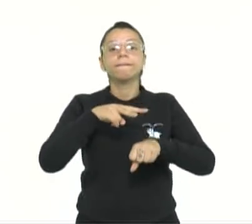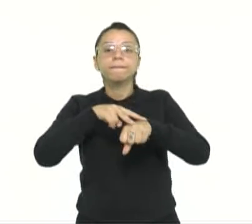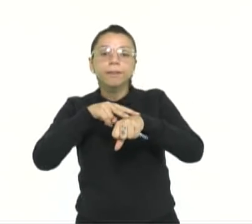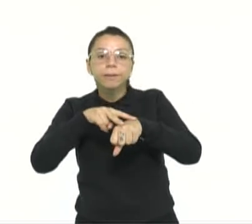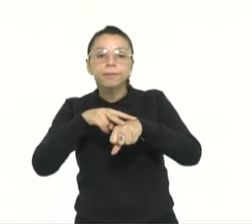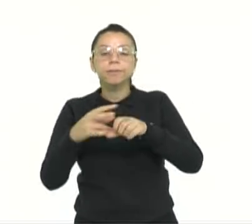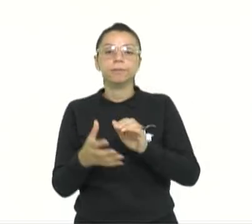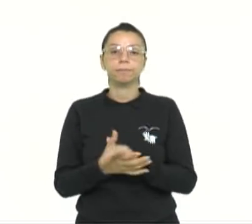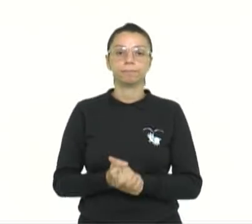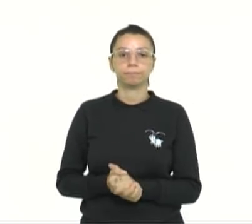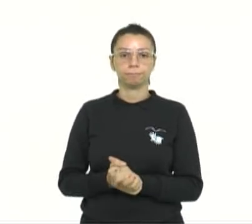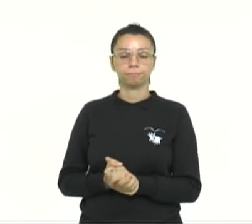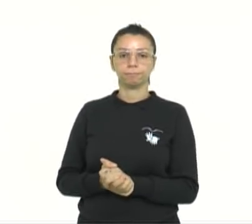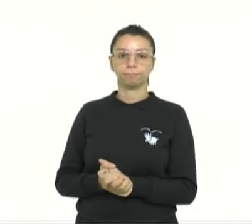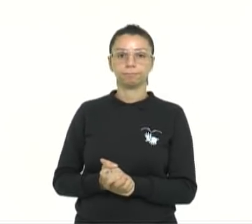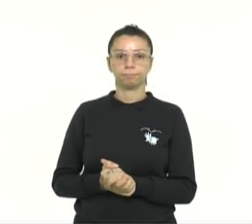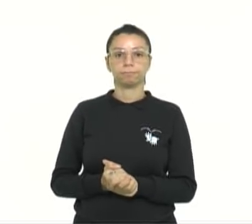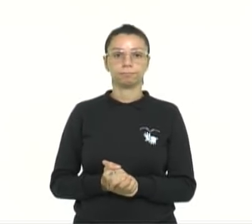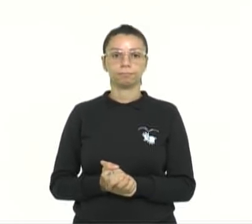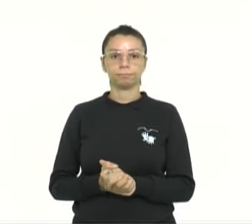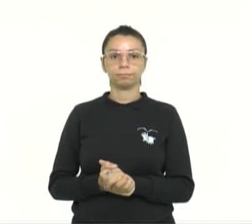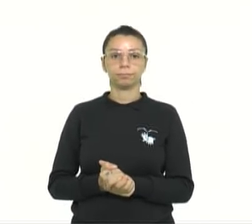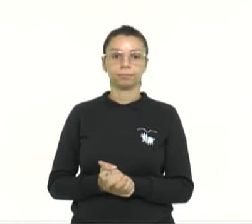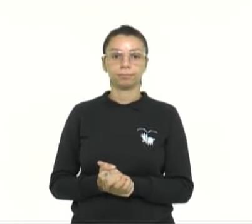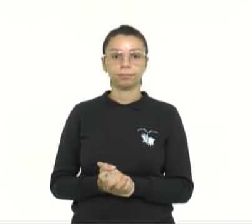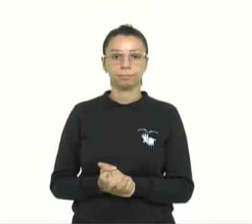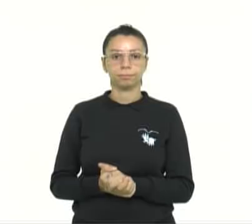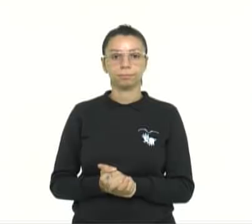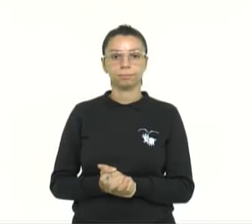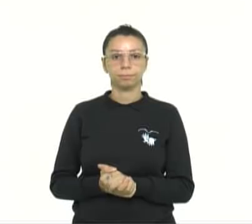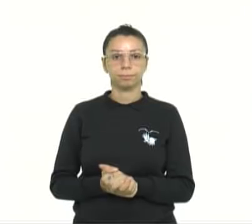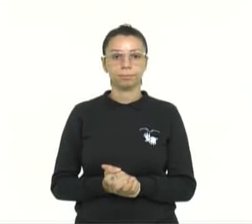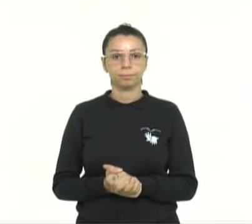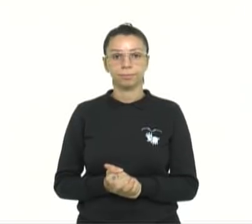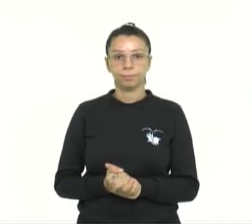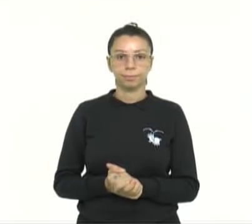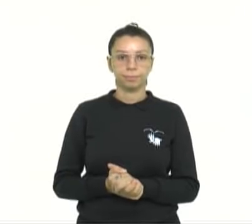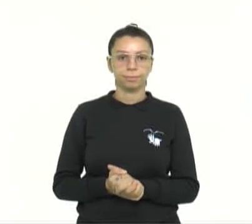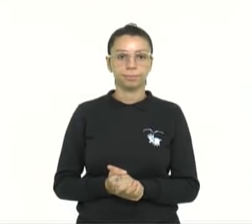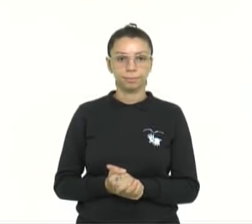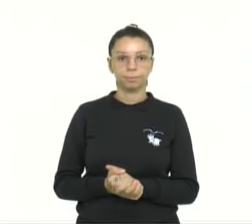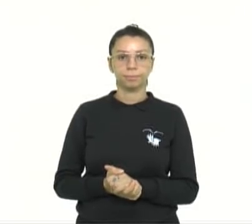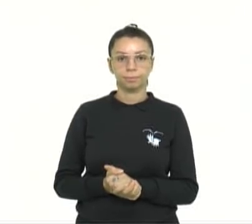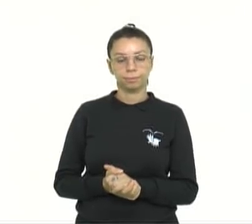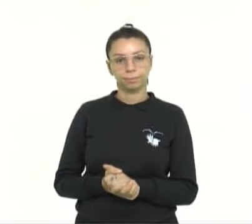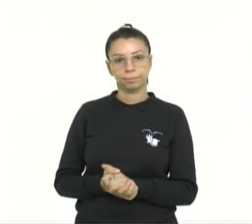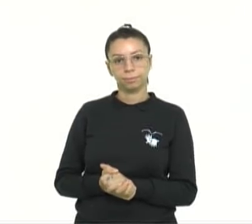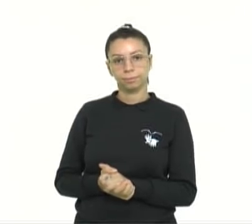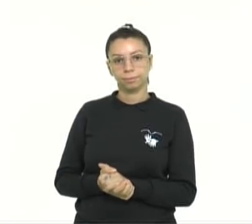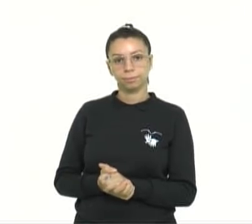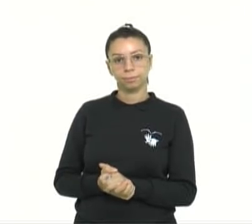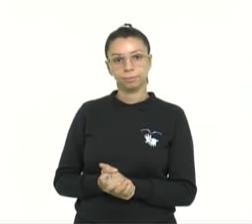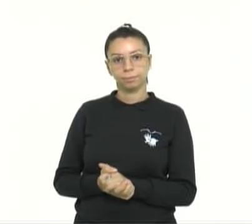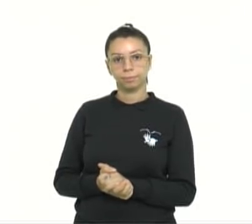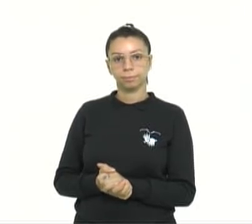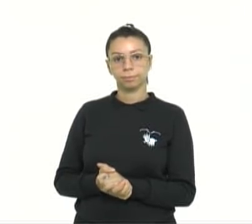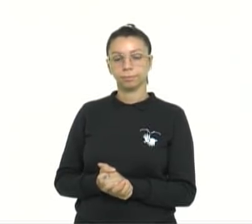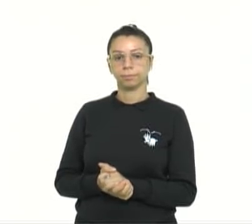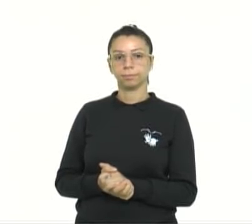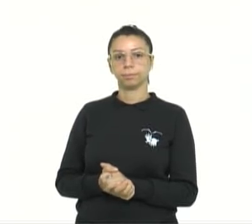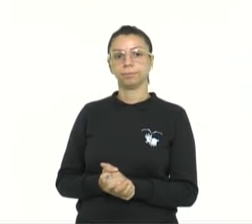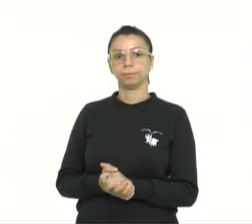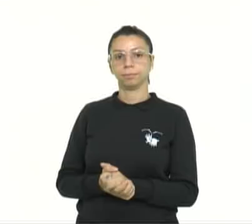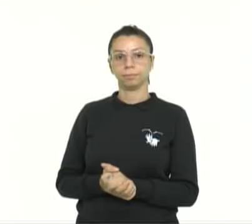no superpowers, the Green Arrow still fights crime by using his martial arts and archery with